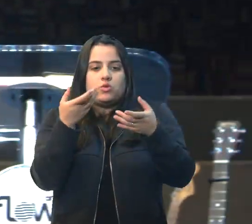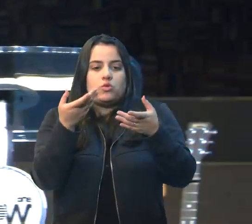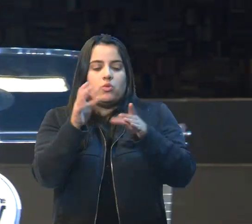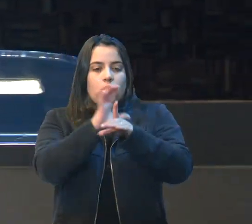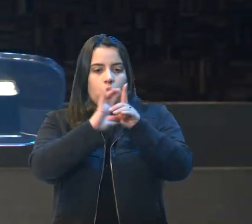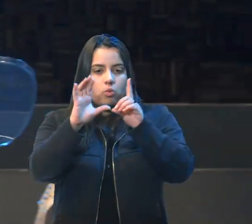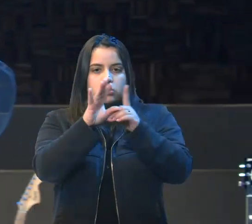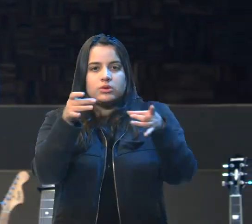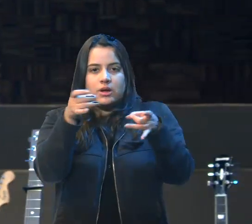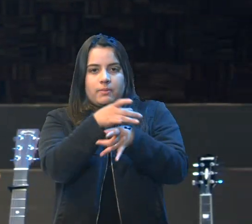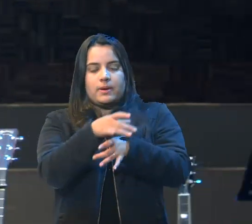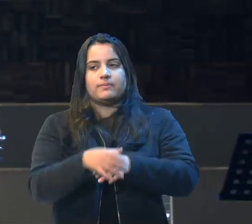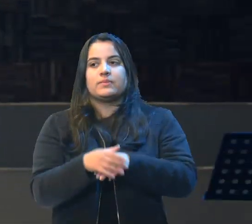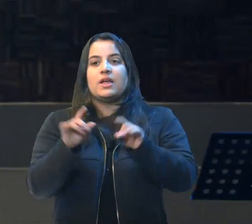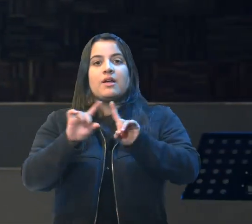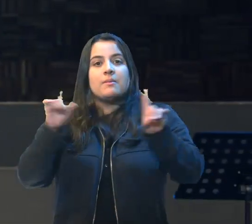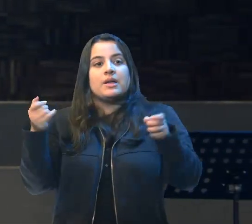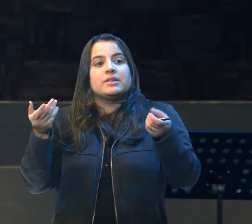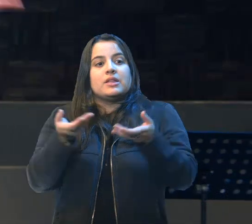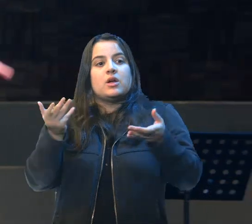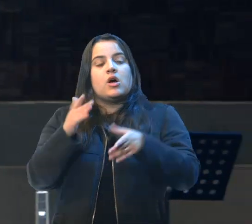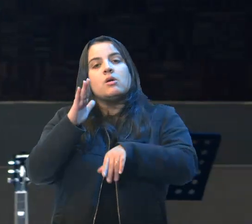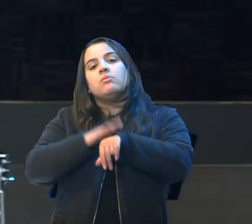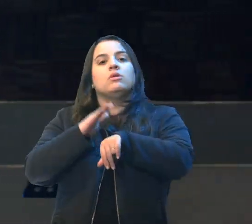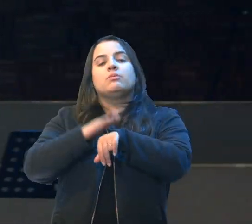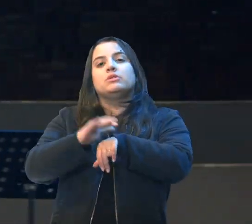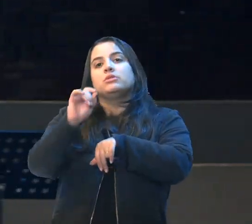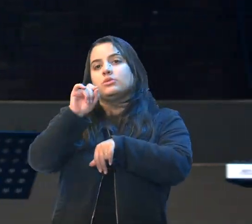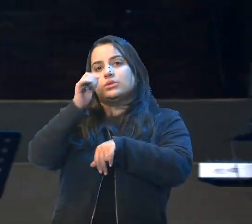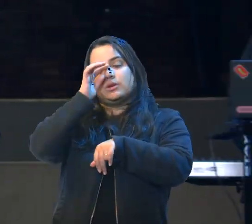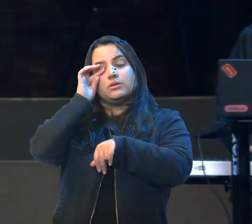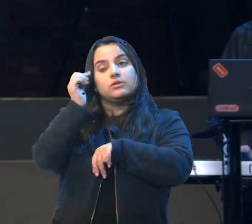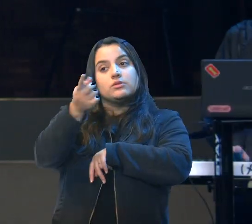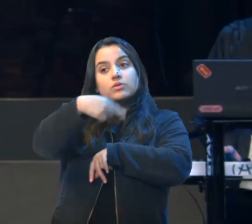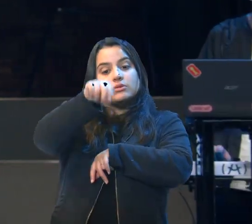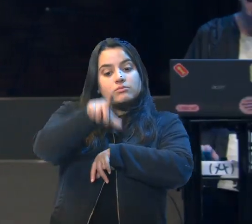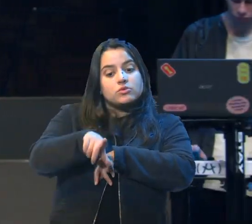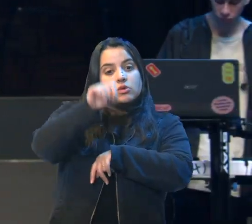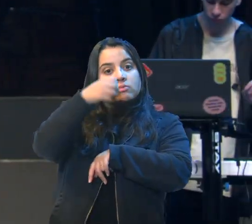culto. Mas agora chegou o momento de você escolher a boa parte.